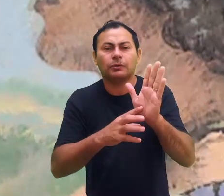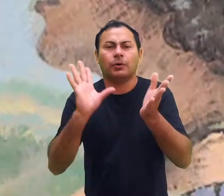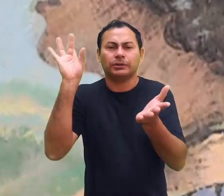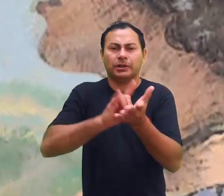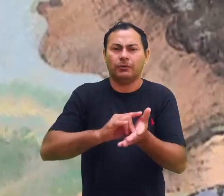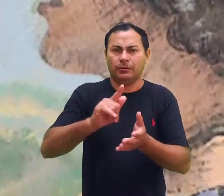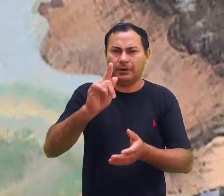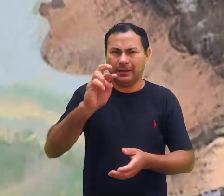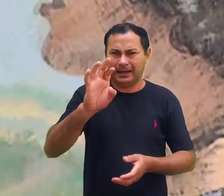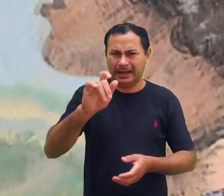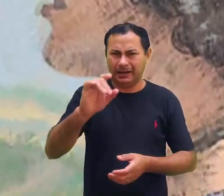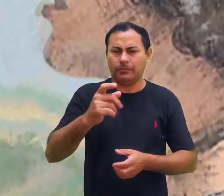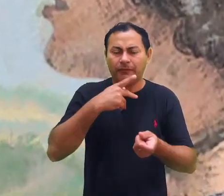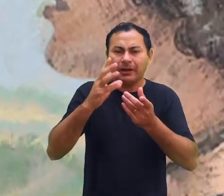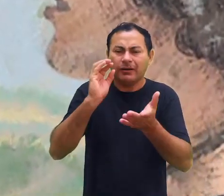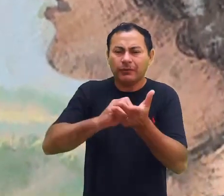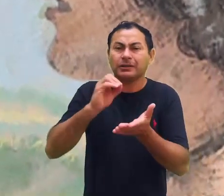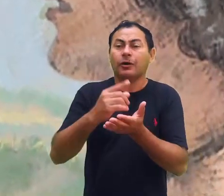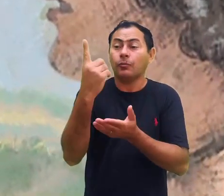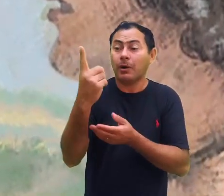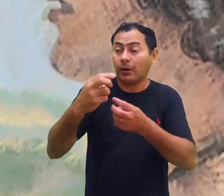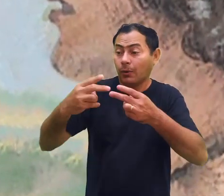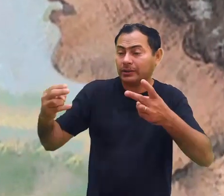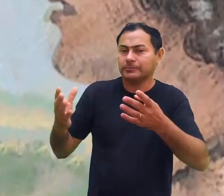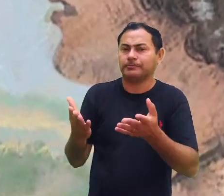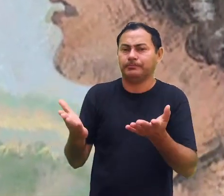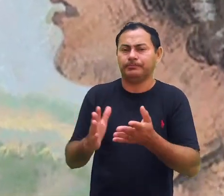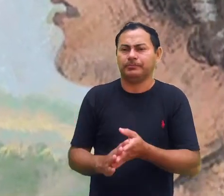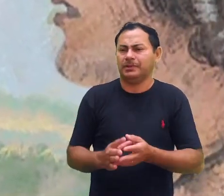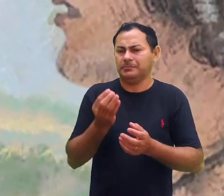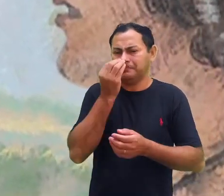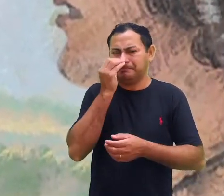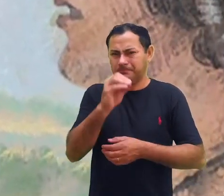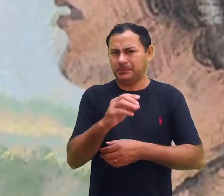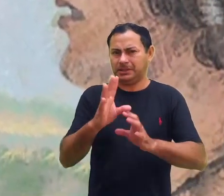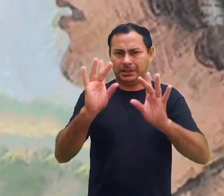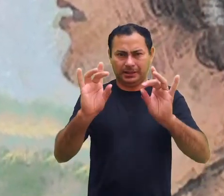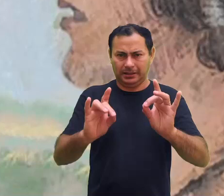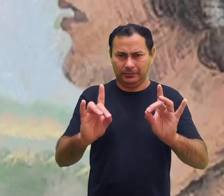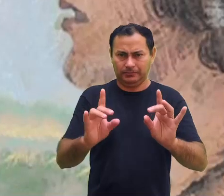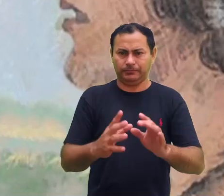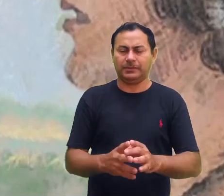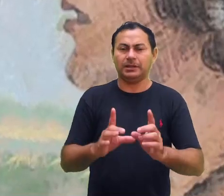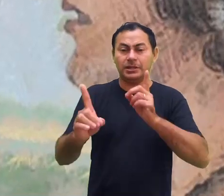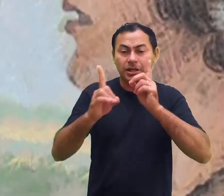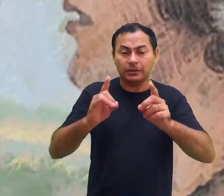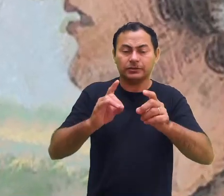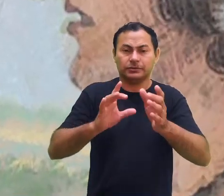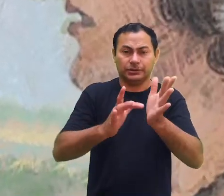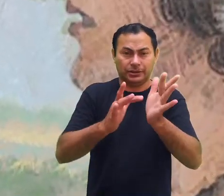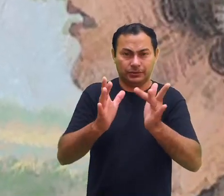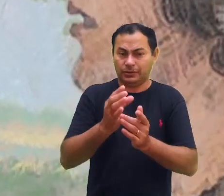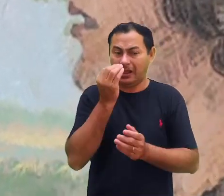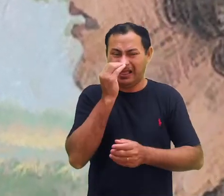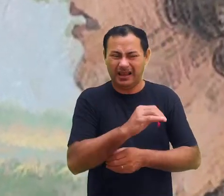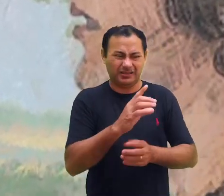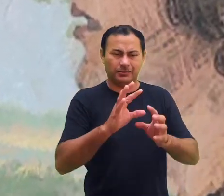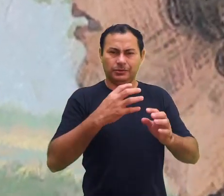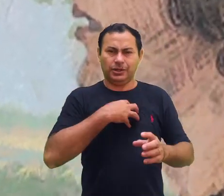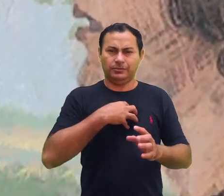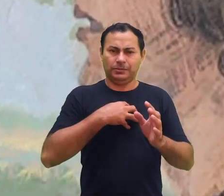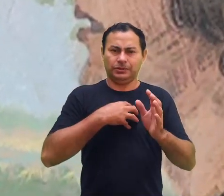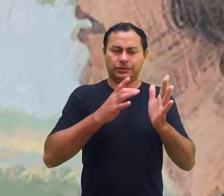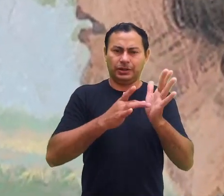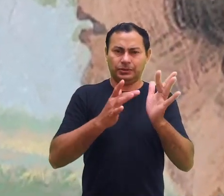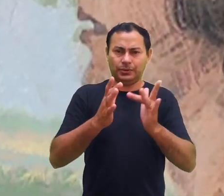original grego, disse-lhe que ainda faltava uma coisa. Não ignore esse pequeno detalhe nesse diálogo de Jesus, hein? Não